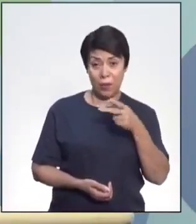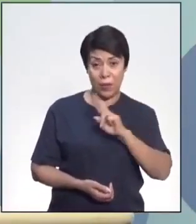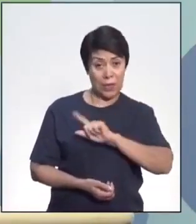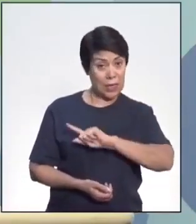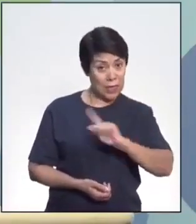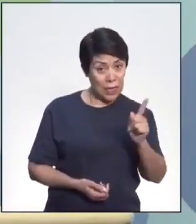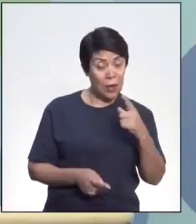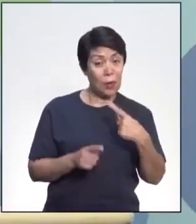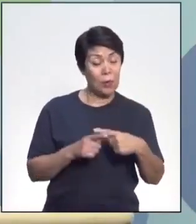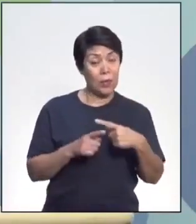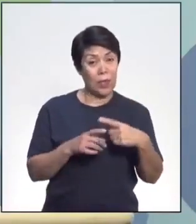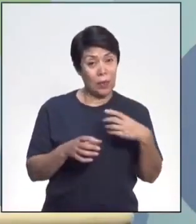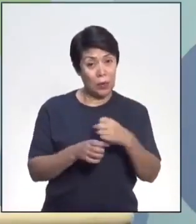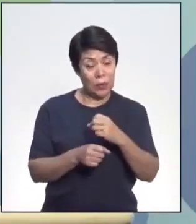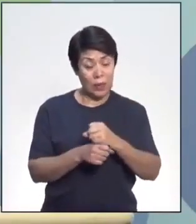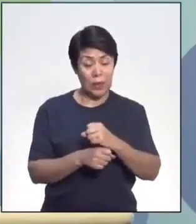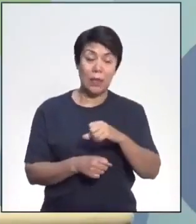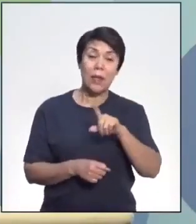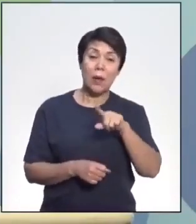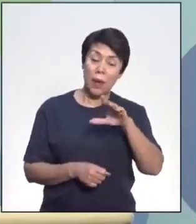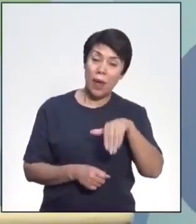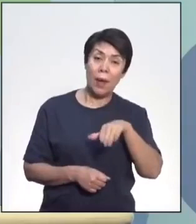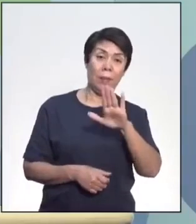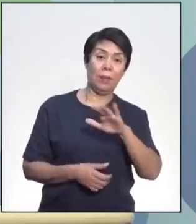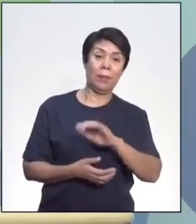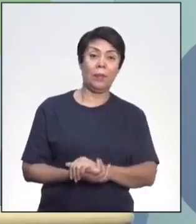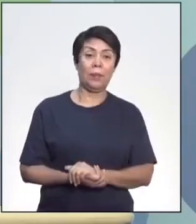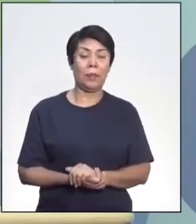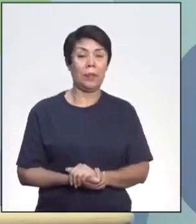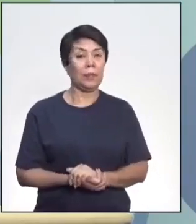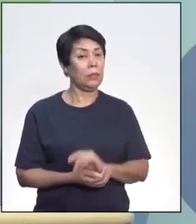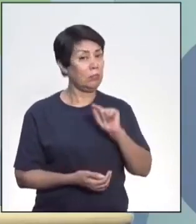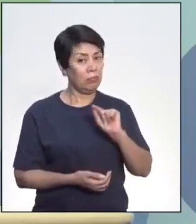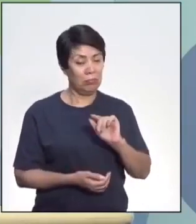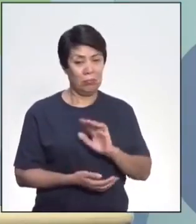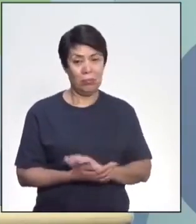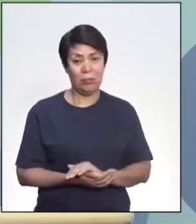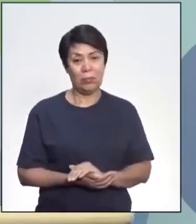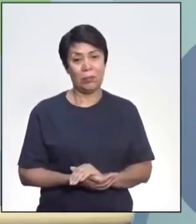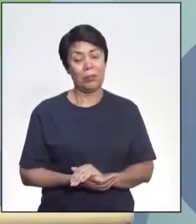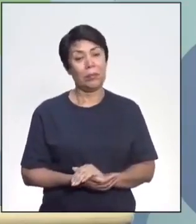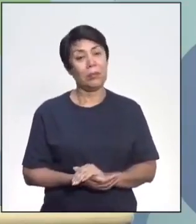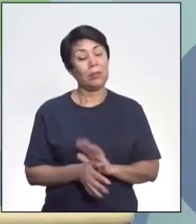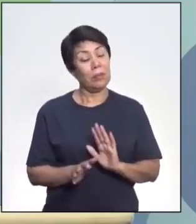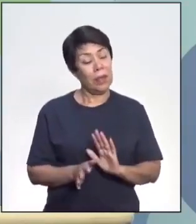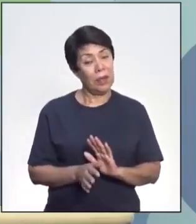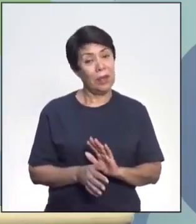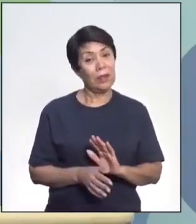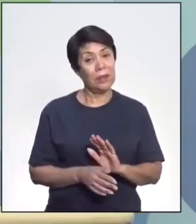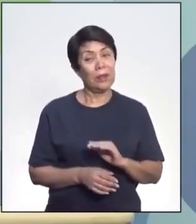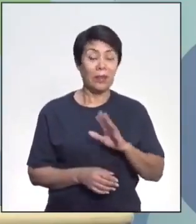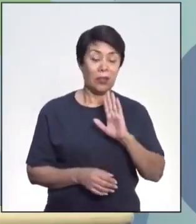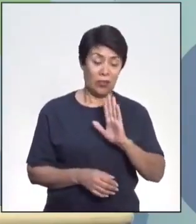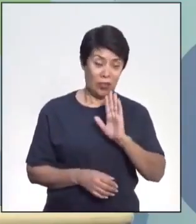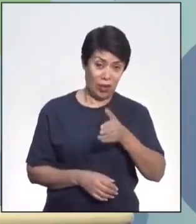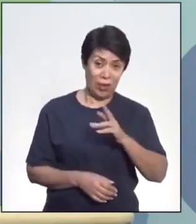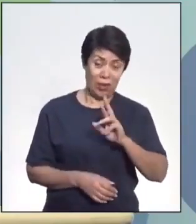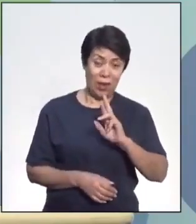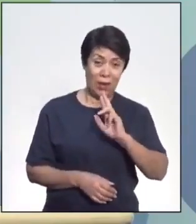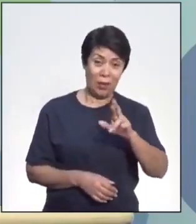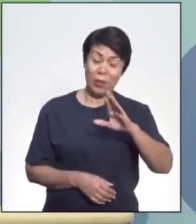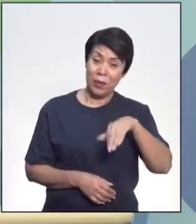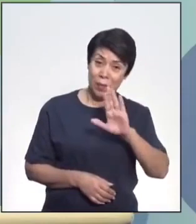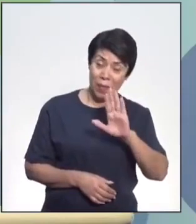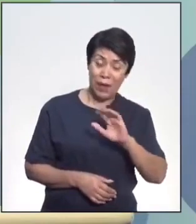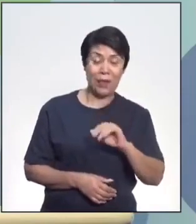a concentração será maior. Parou por aí. Mas já melhorou, melhor do que sim ou não. Já tirou um pouquinho de